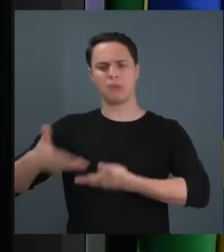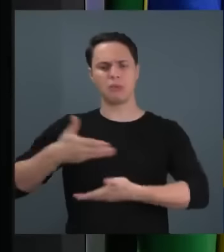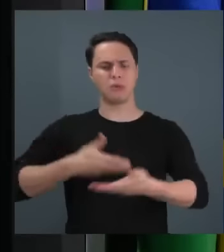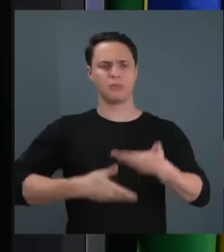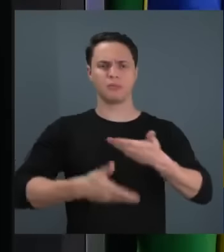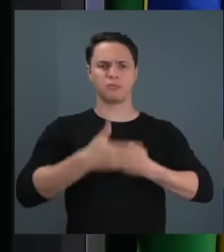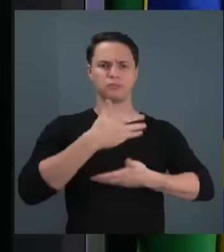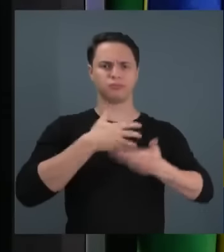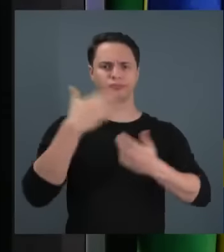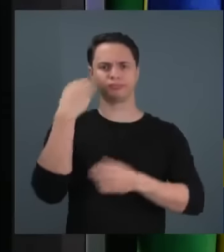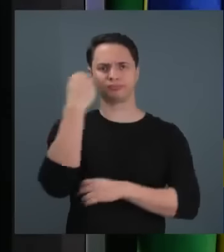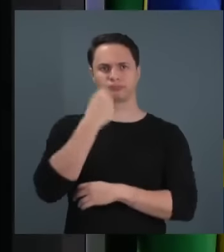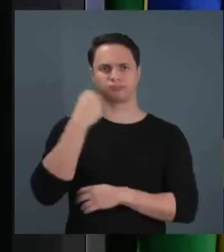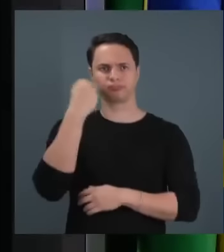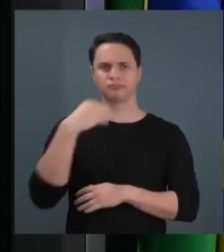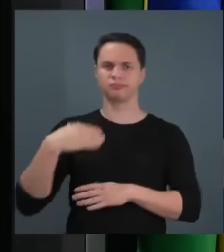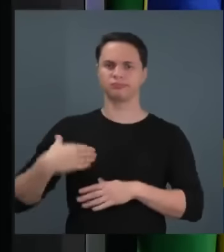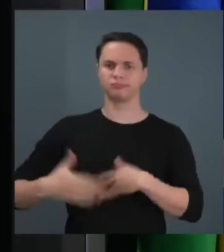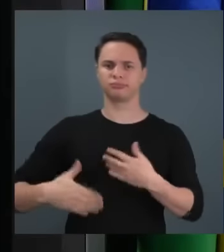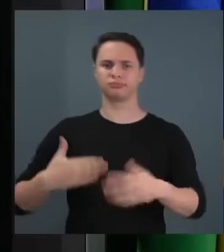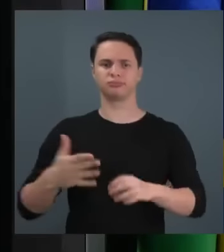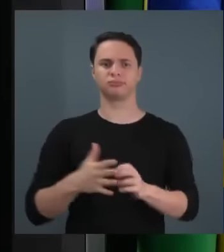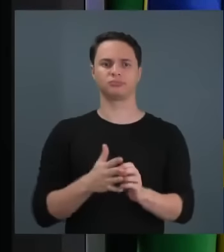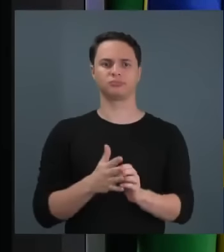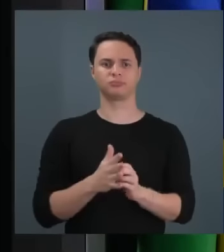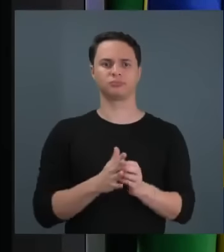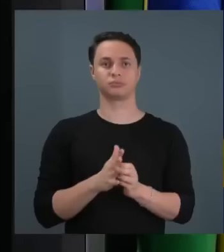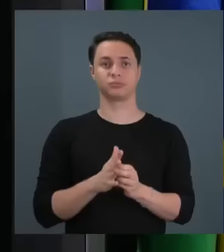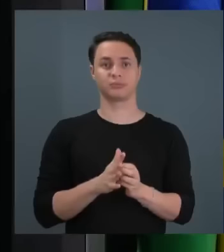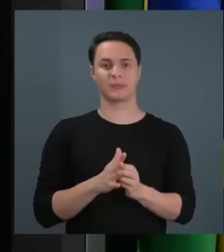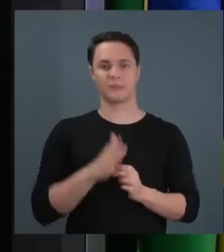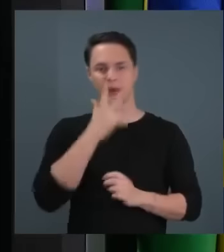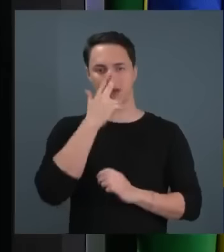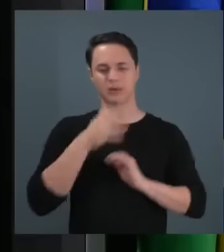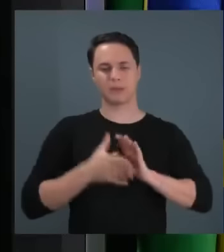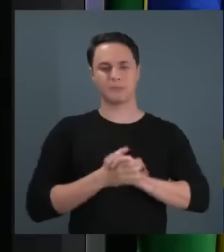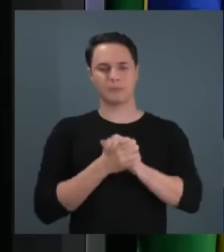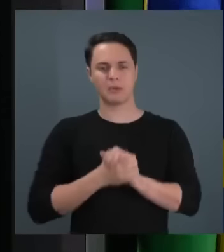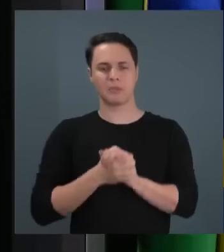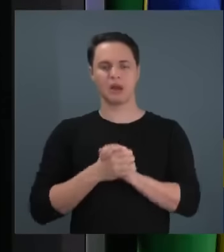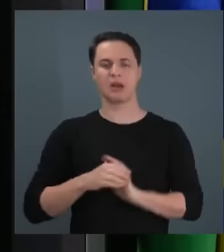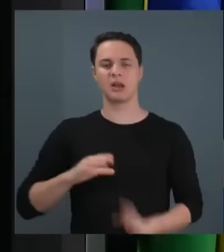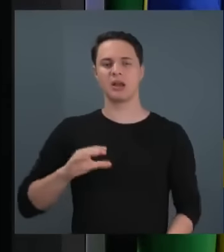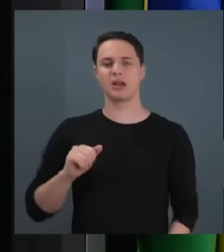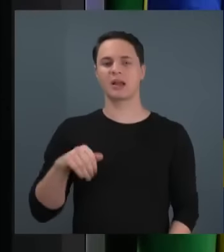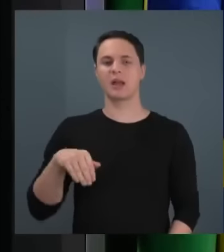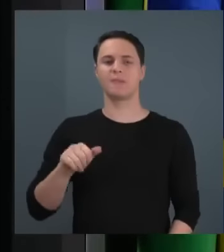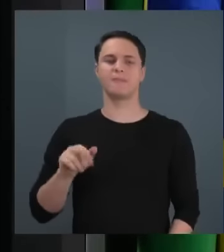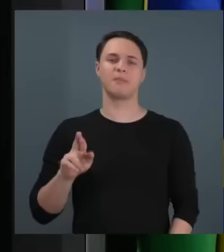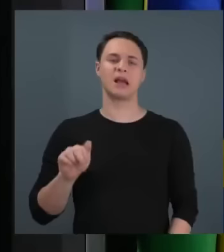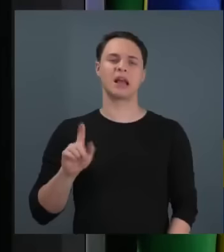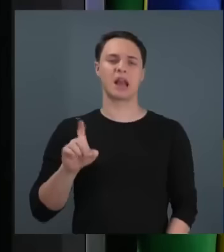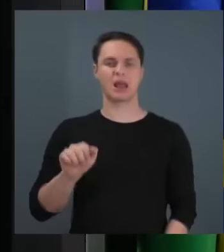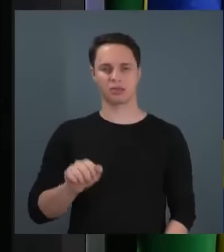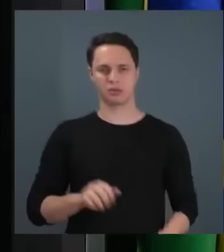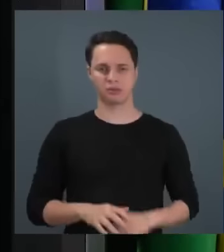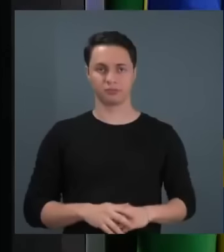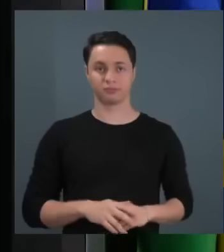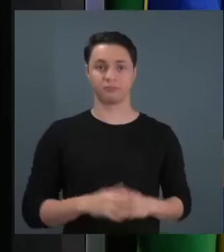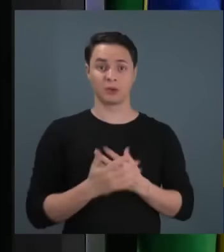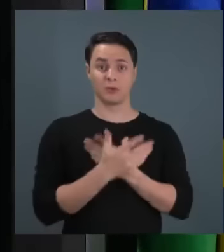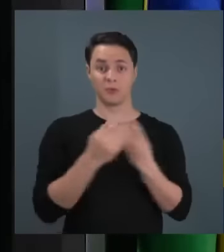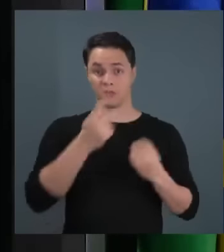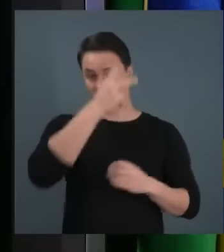a consolidação gradual de laços de camaradagem entre eles. Muitos dos presos